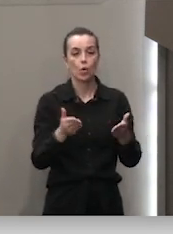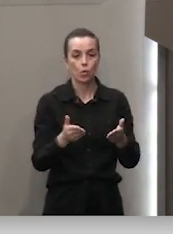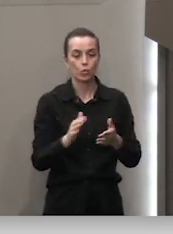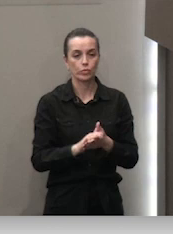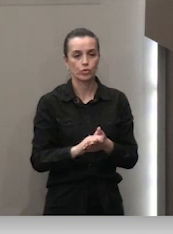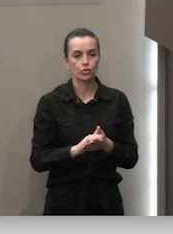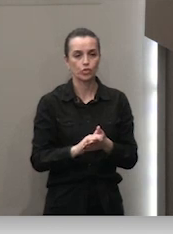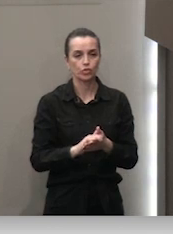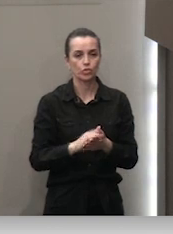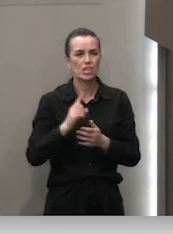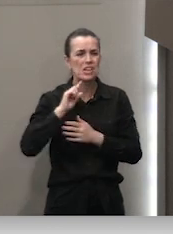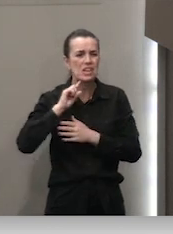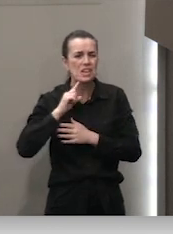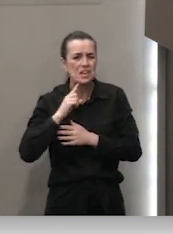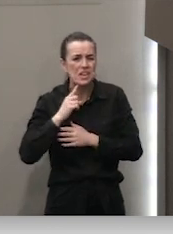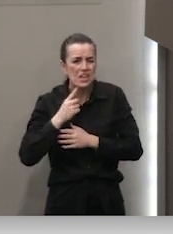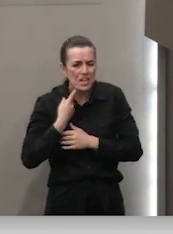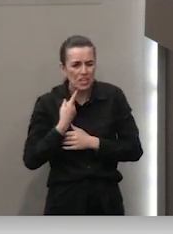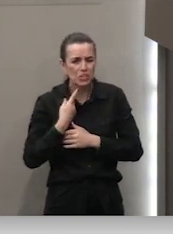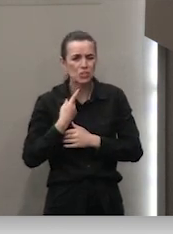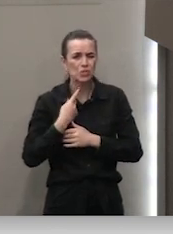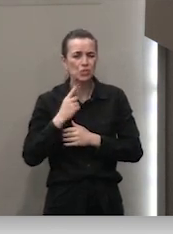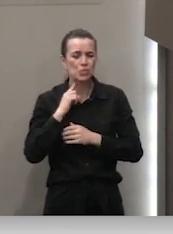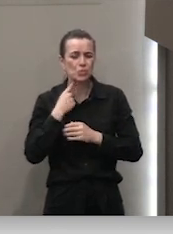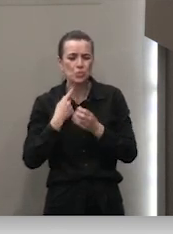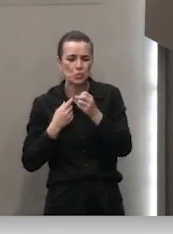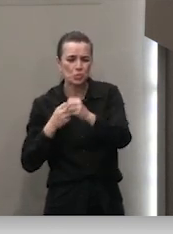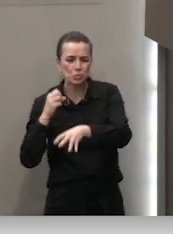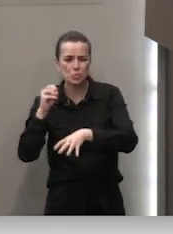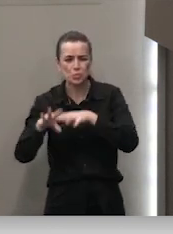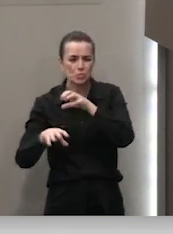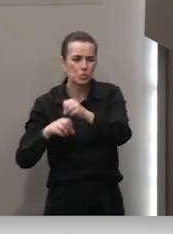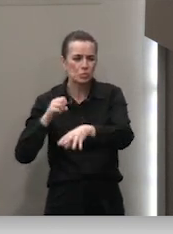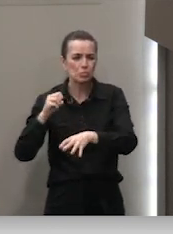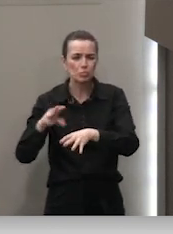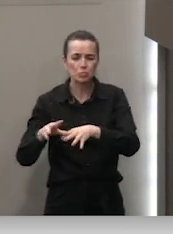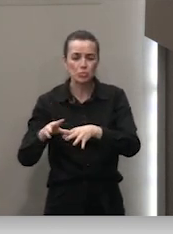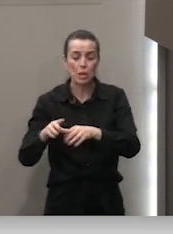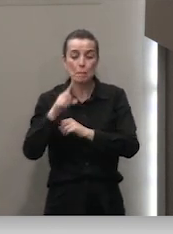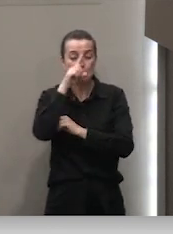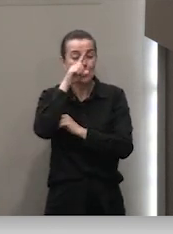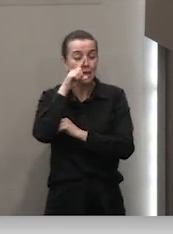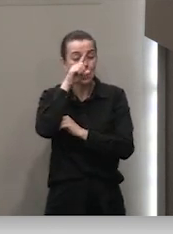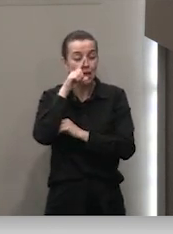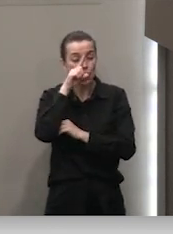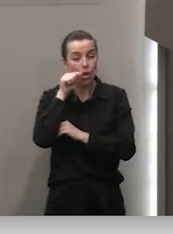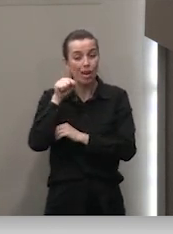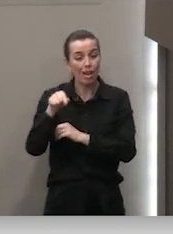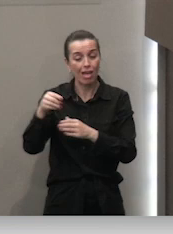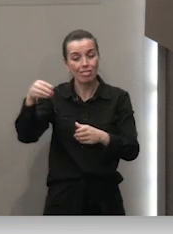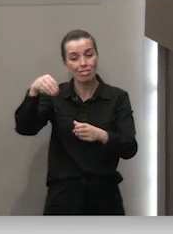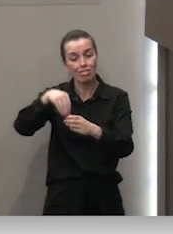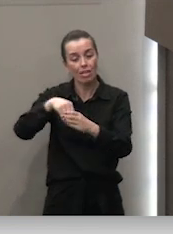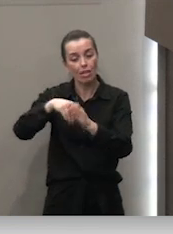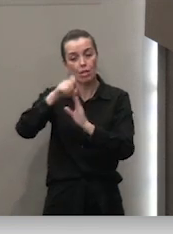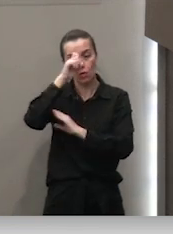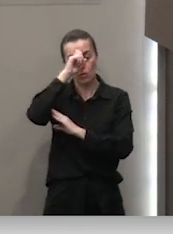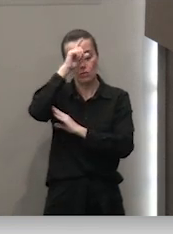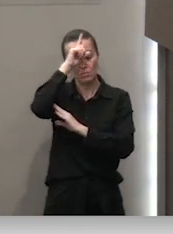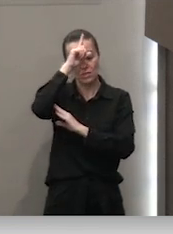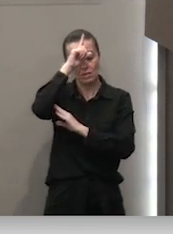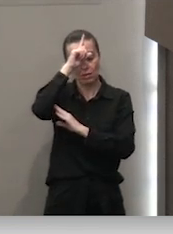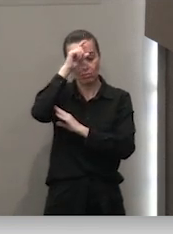de lixo hospitalar altamente contaminante dentro do Hospital Municipal, sem recolhimento